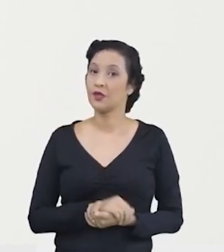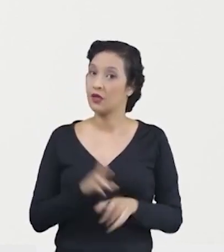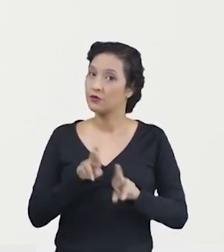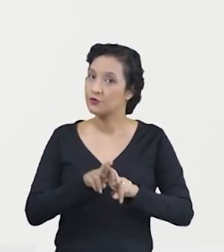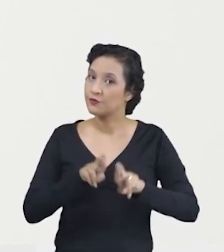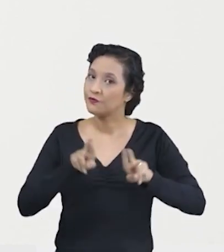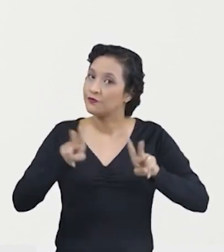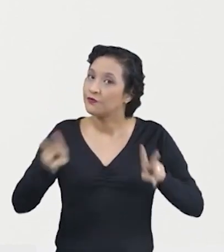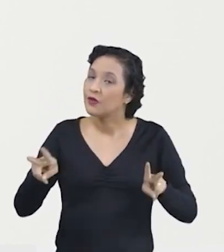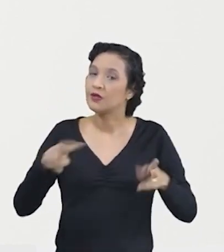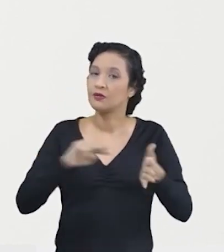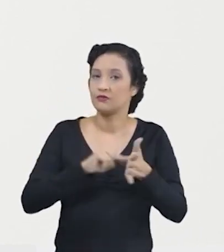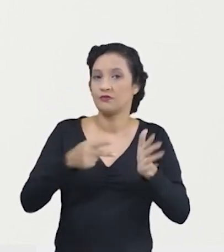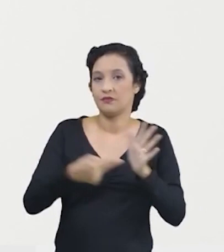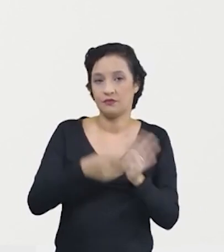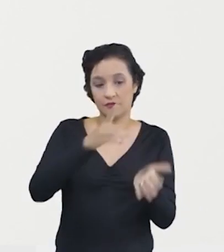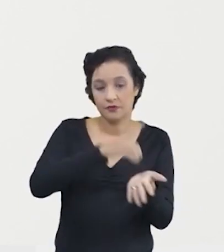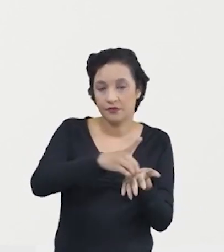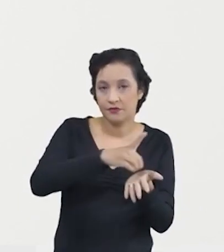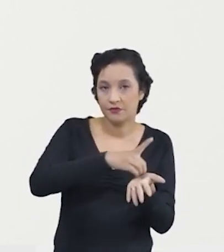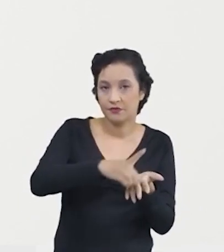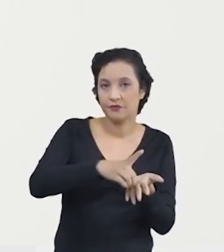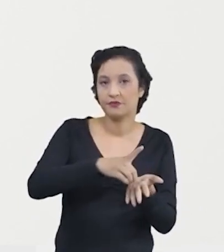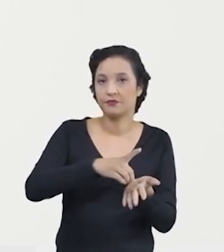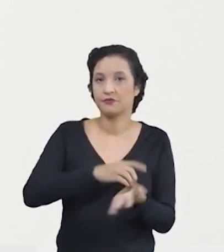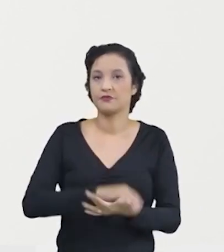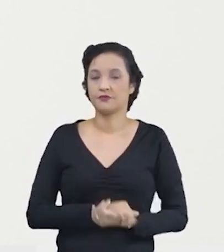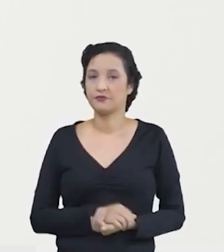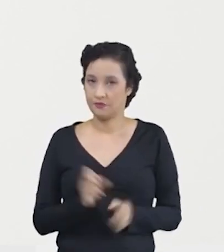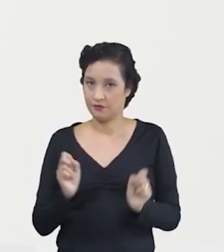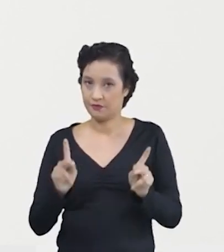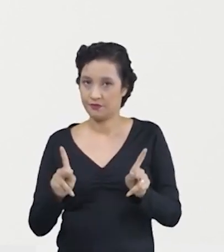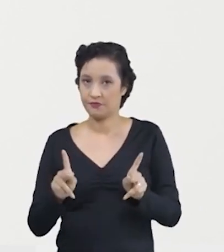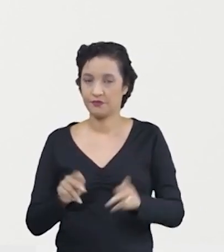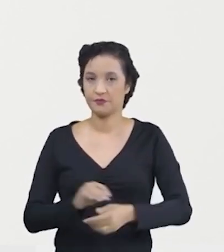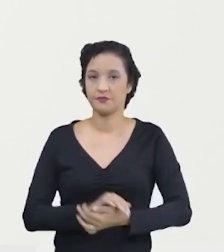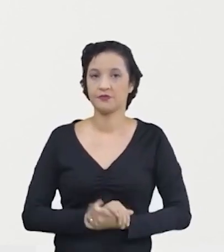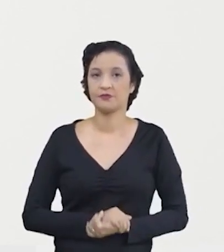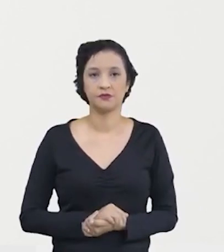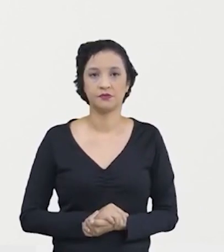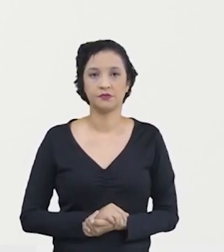Extrapola o sentido do dicionário, ok?